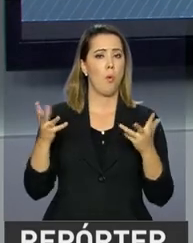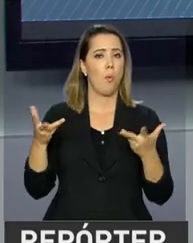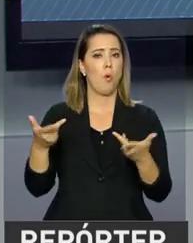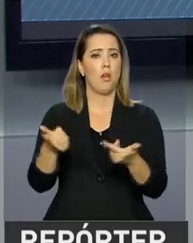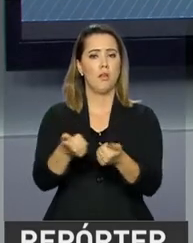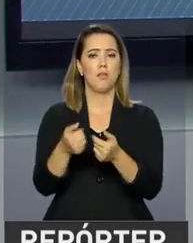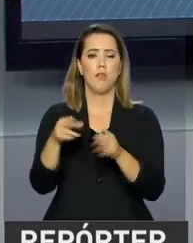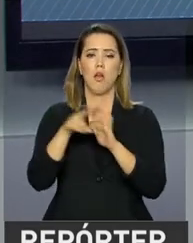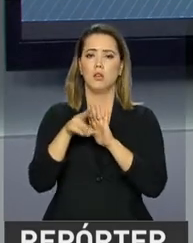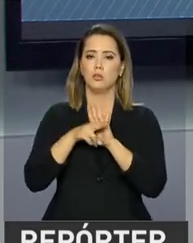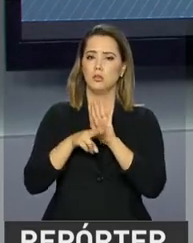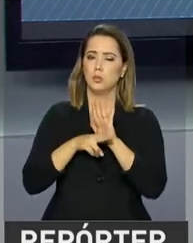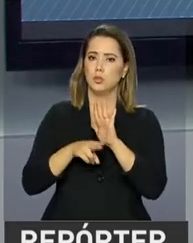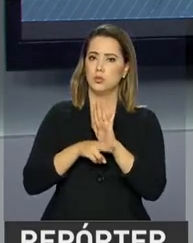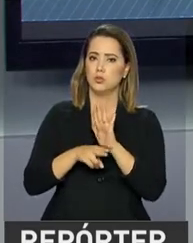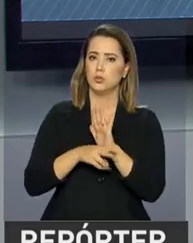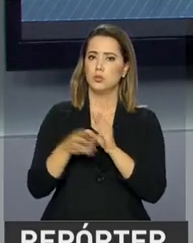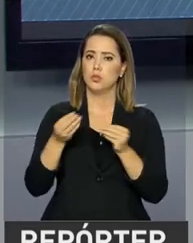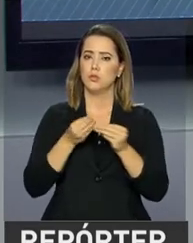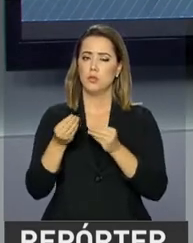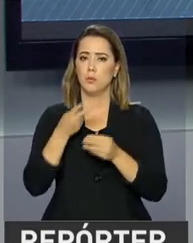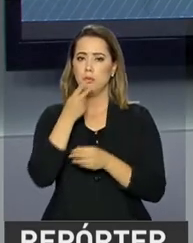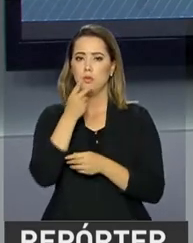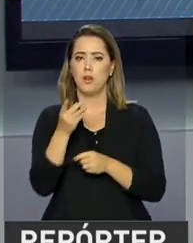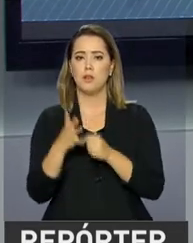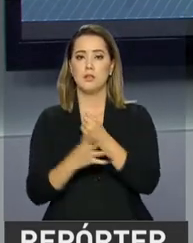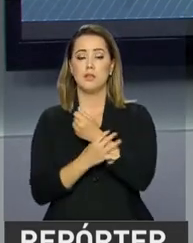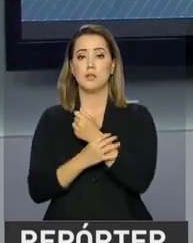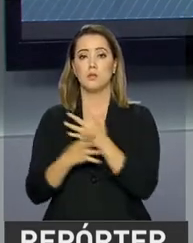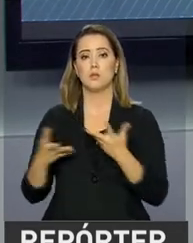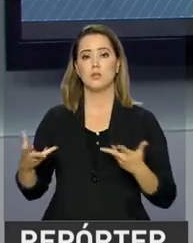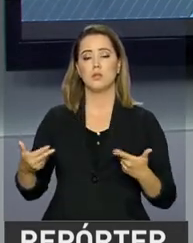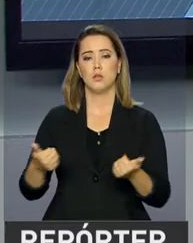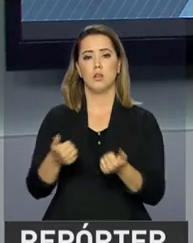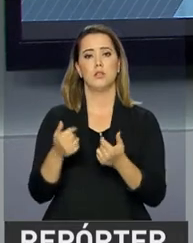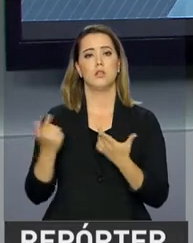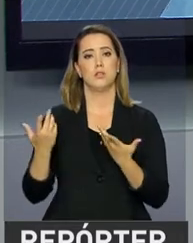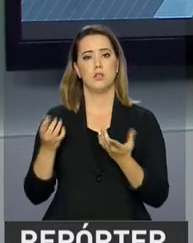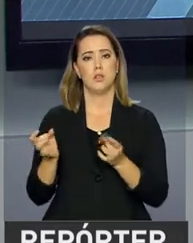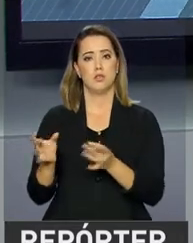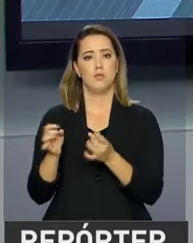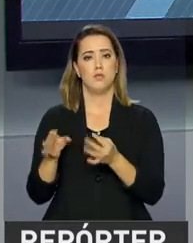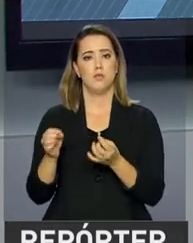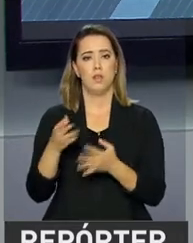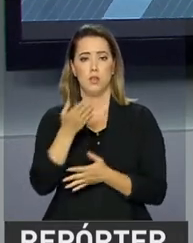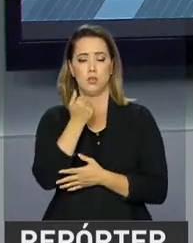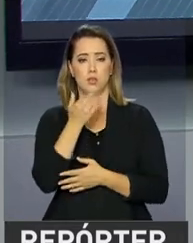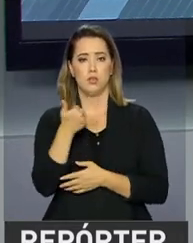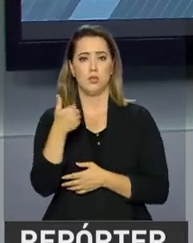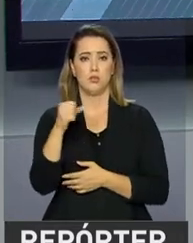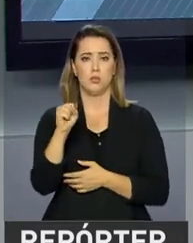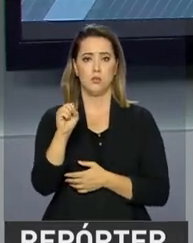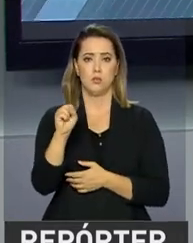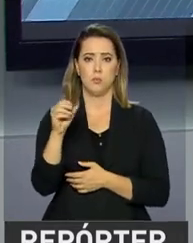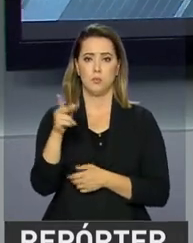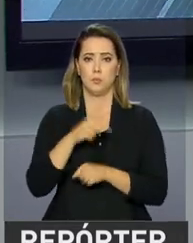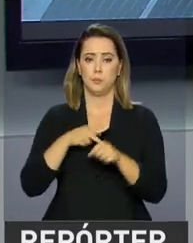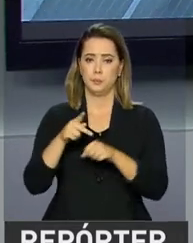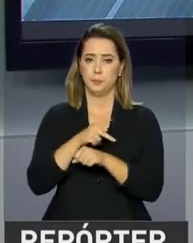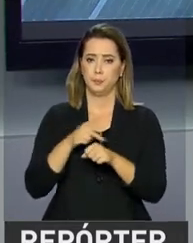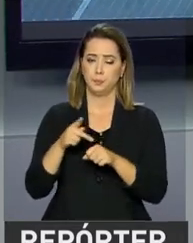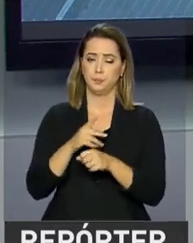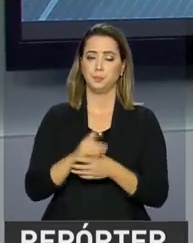diretrizes e recomendações sobre segurança qualidade e comércio de alimentos de 188 países